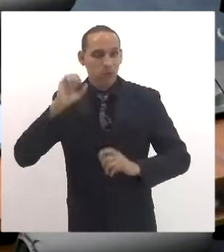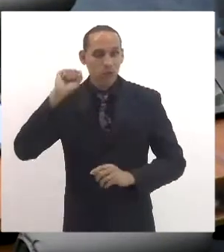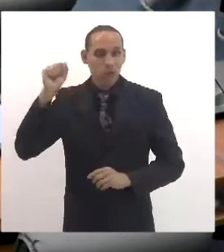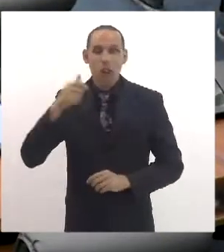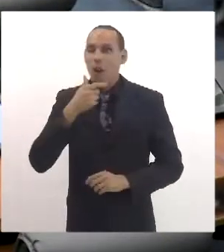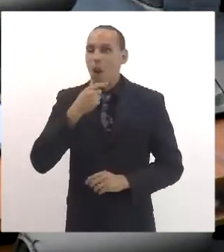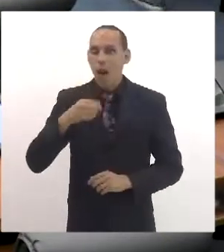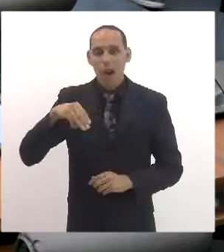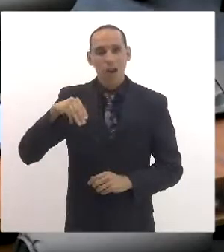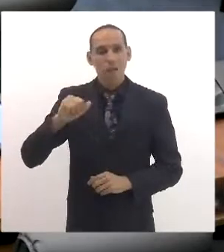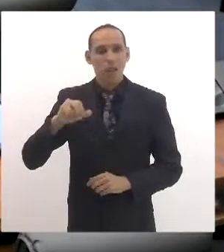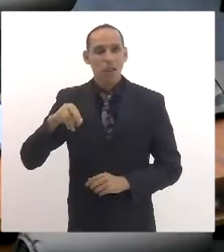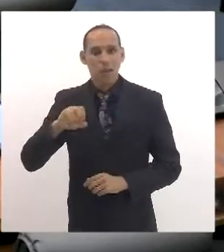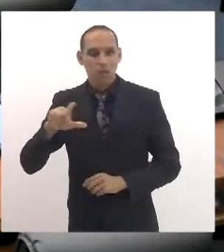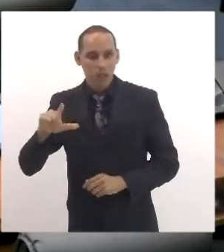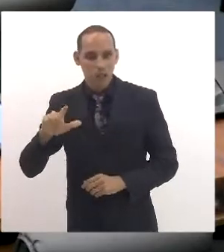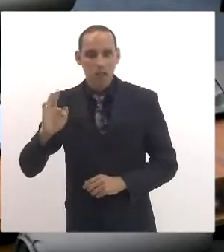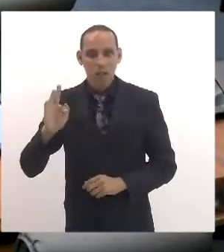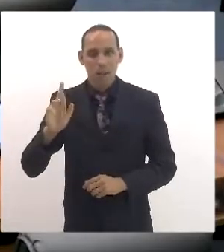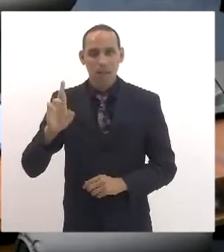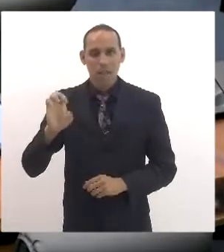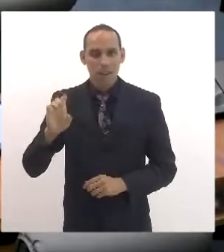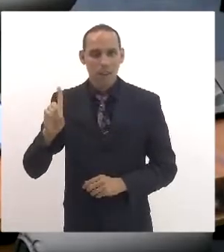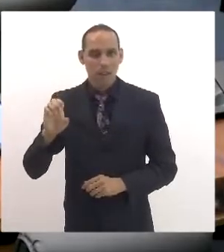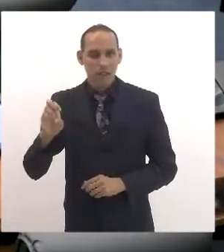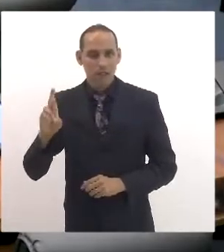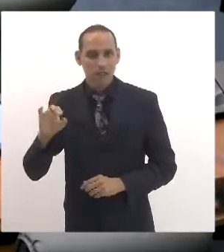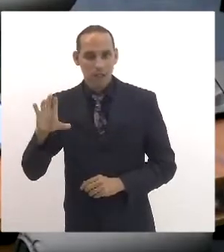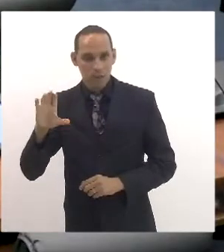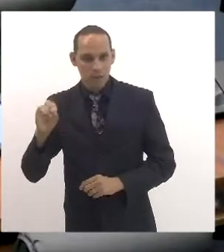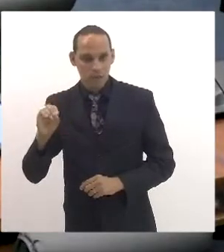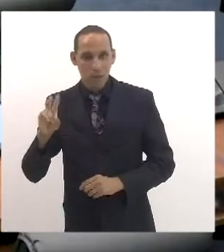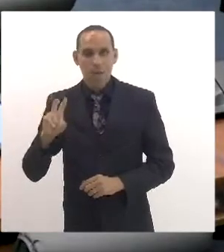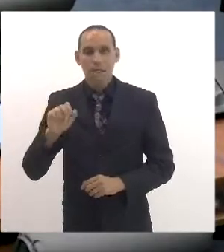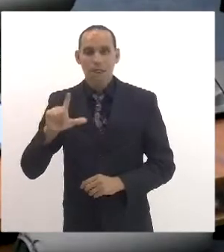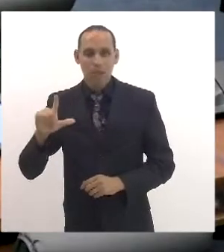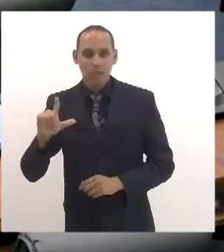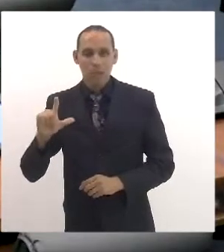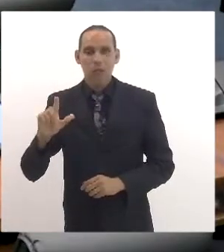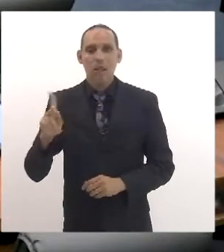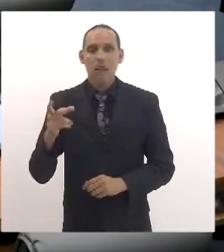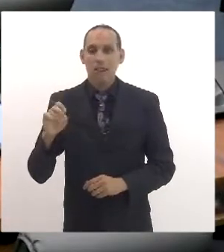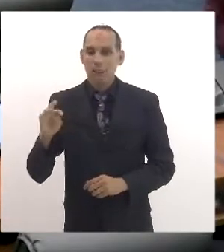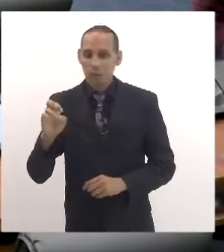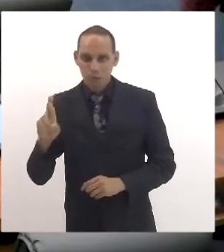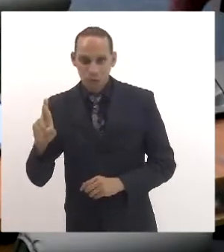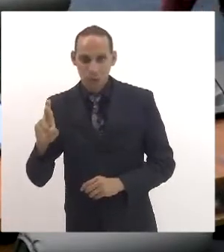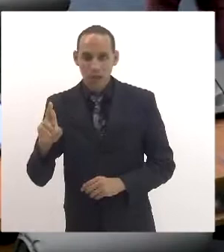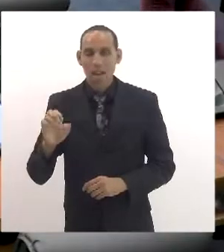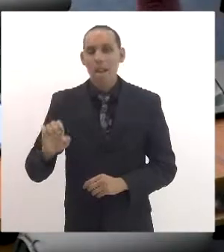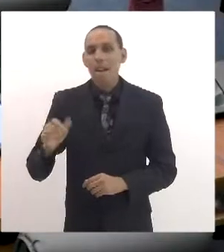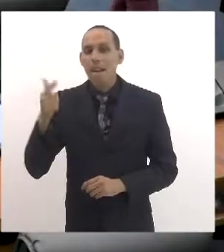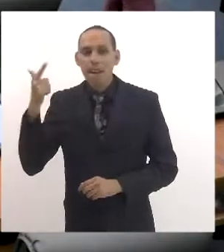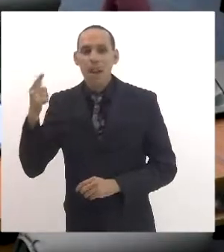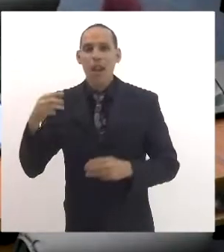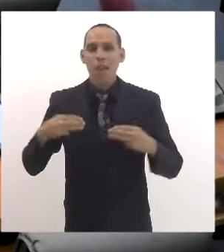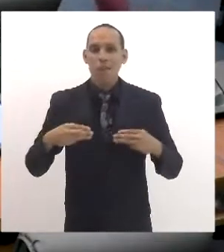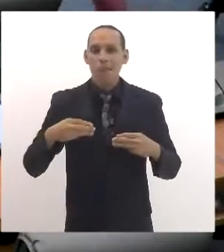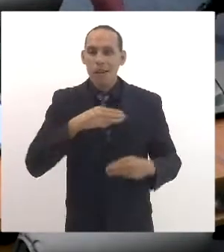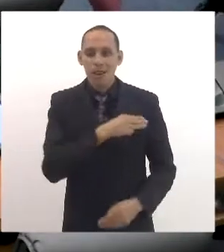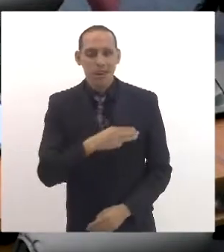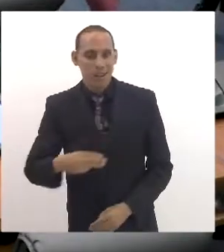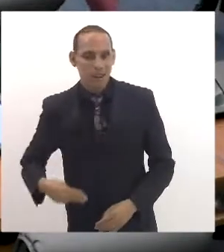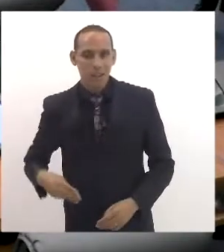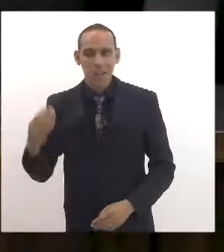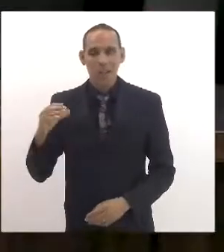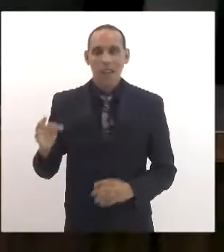Manuel Frederico Tojal de Valsacina Heitor, ex-ministro da Ciência, Tecnologia e Ensino Superior de